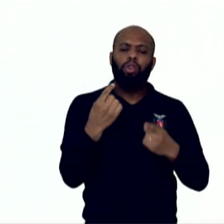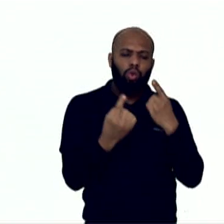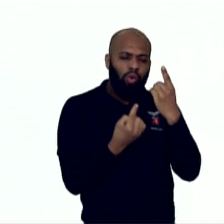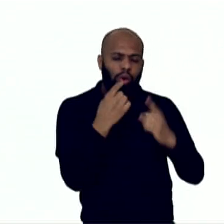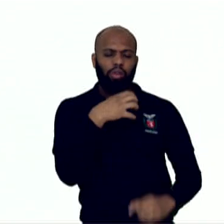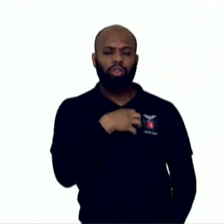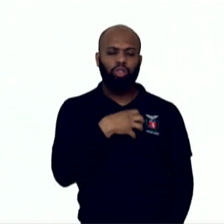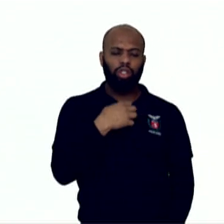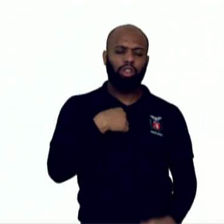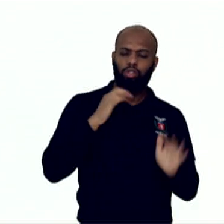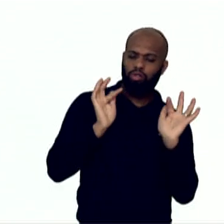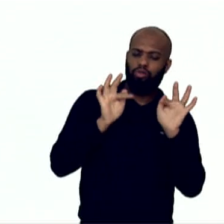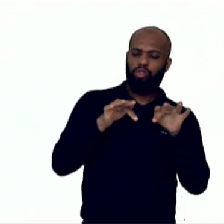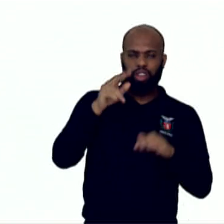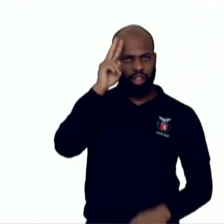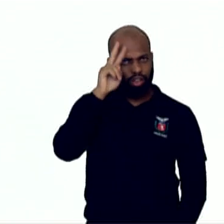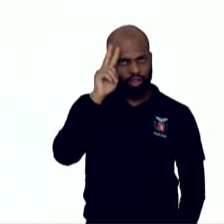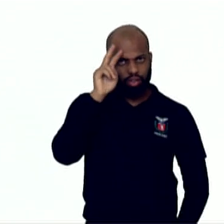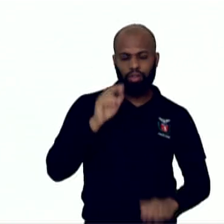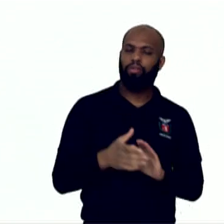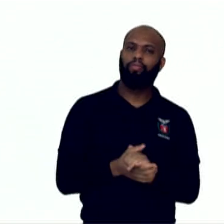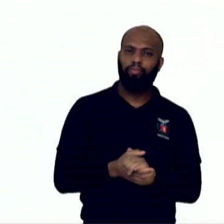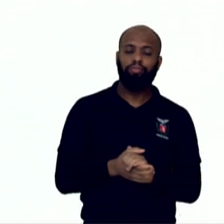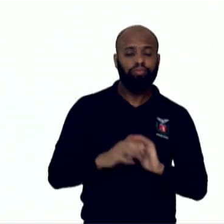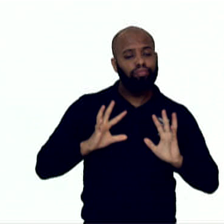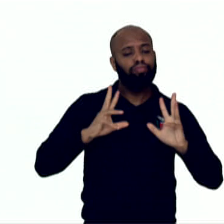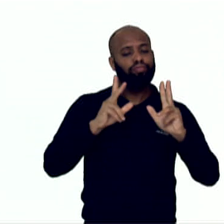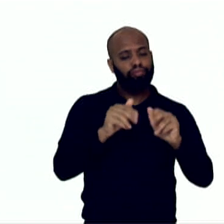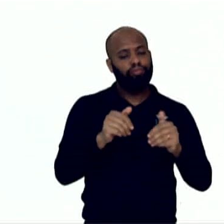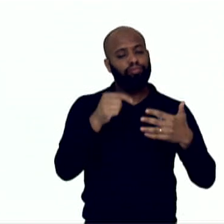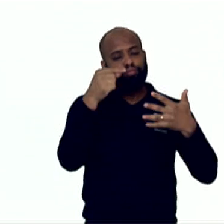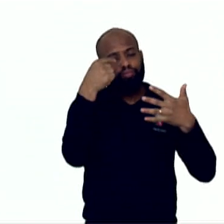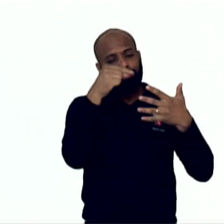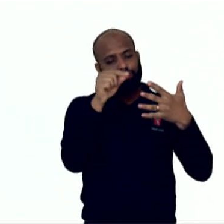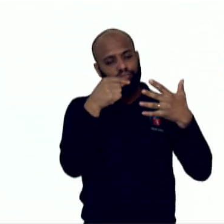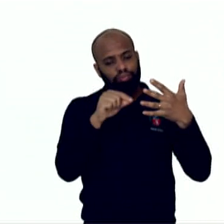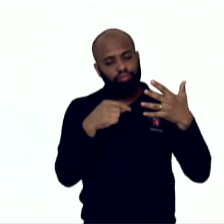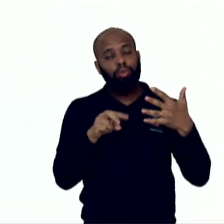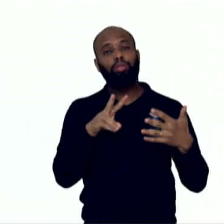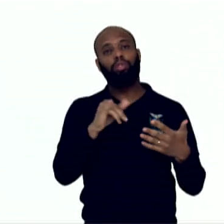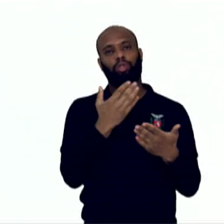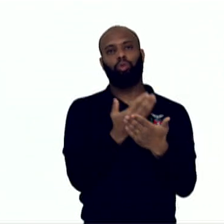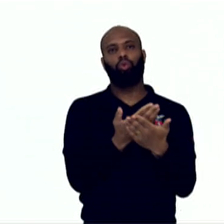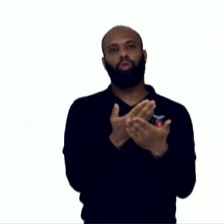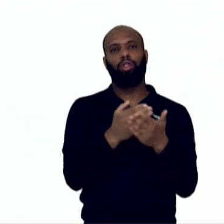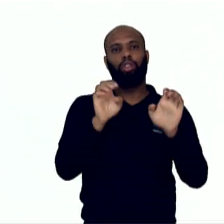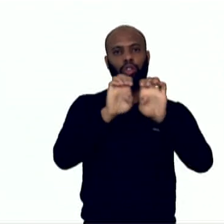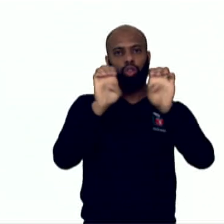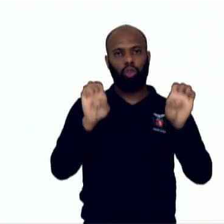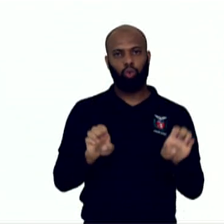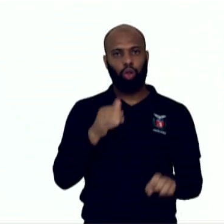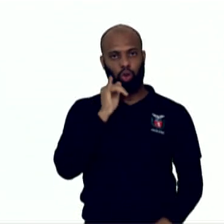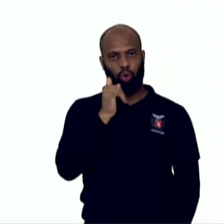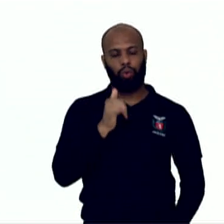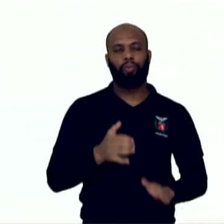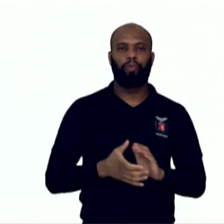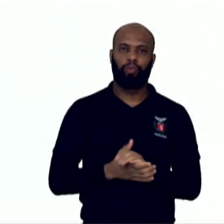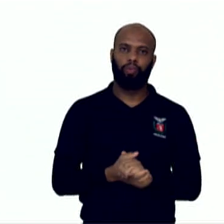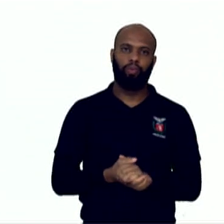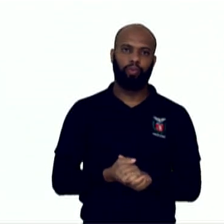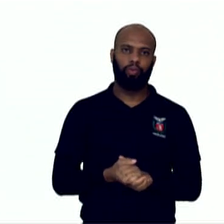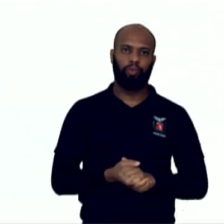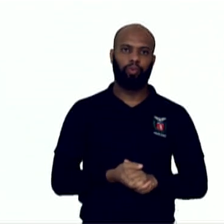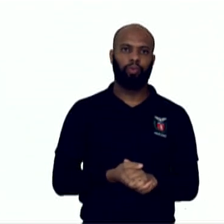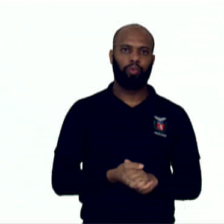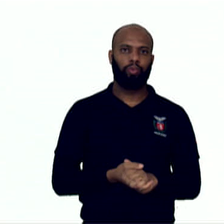eu finalizar a história? Tudo isso, então, a gente vai trabalhar, que é a estrutura do conto. Então, essa,